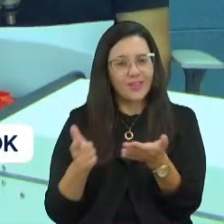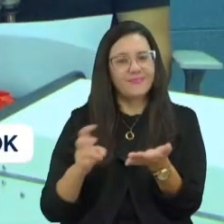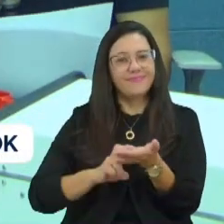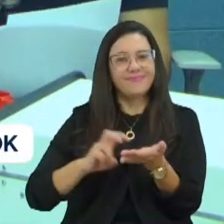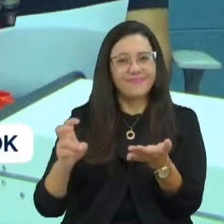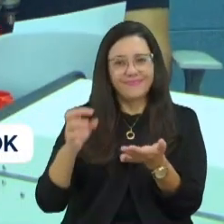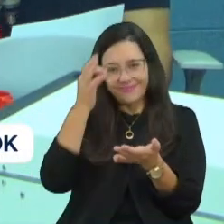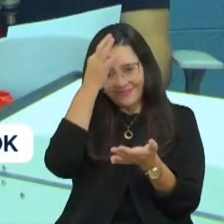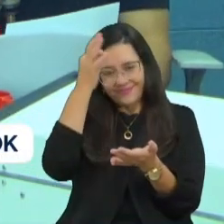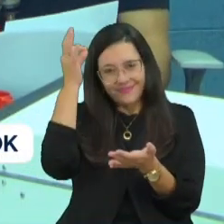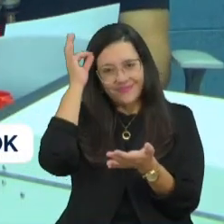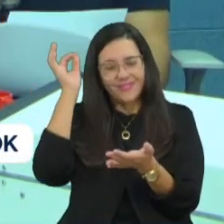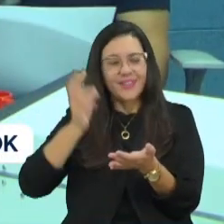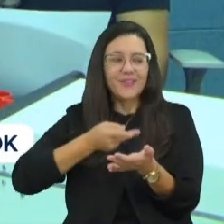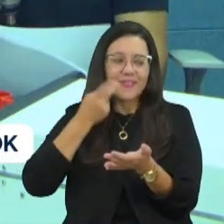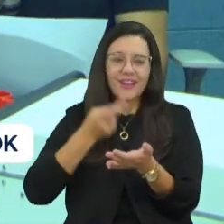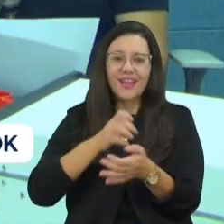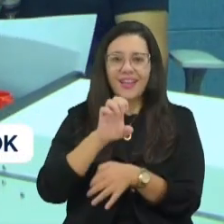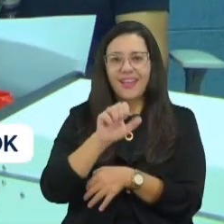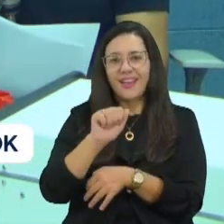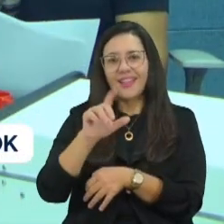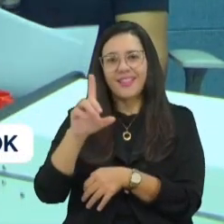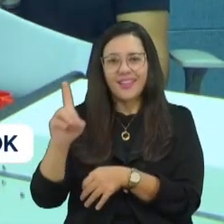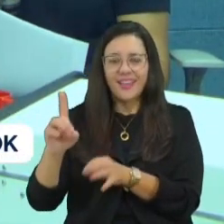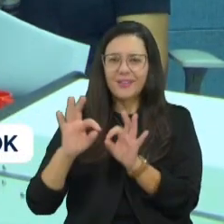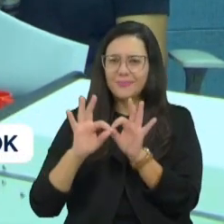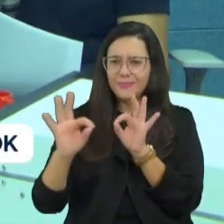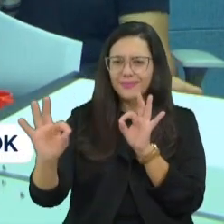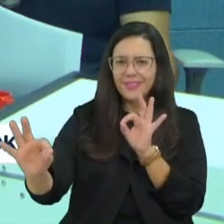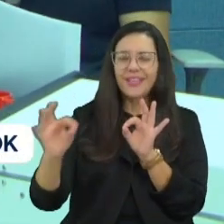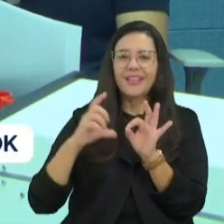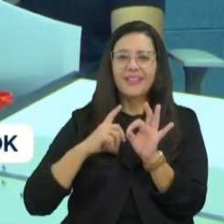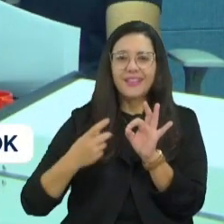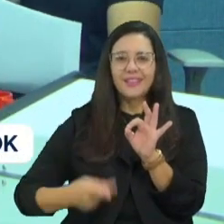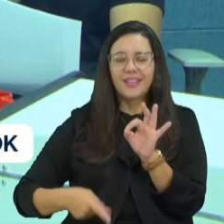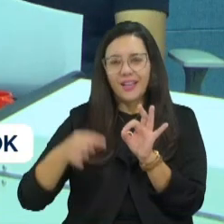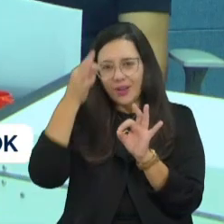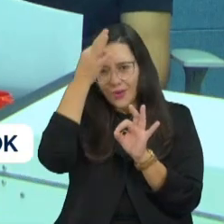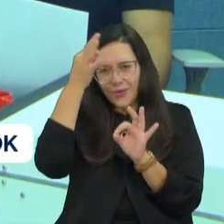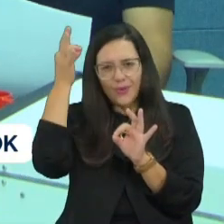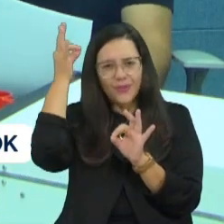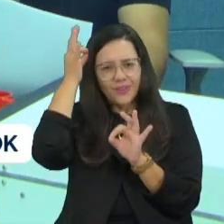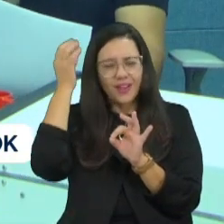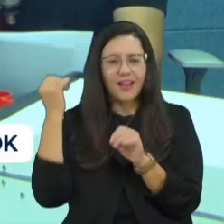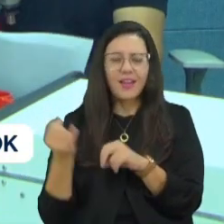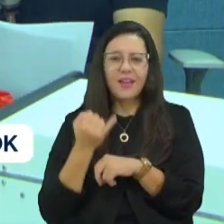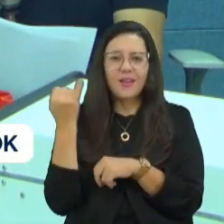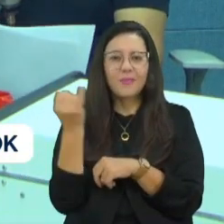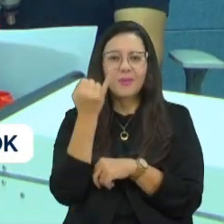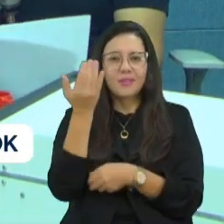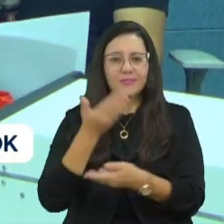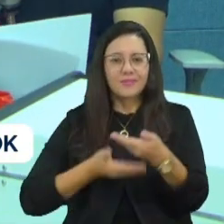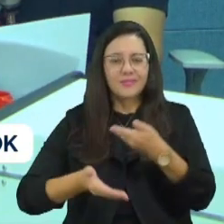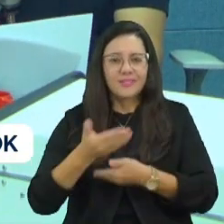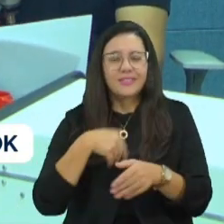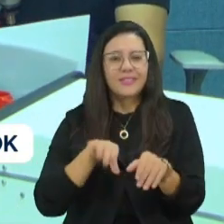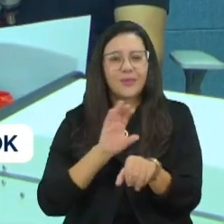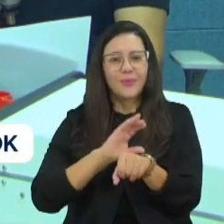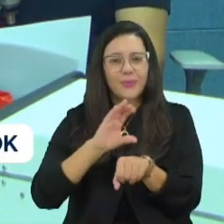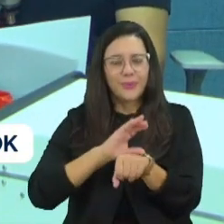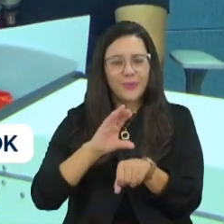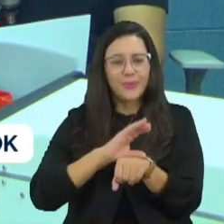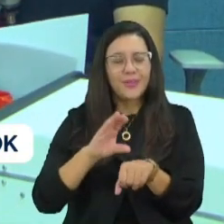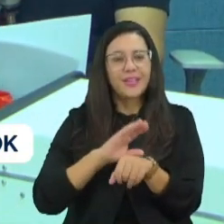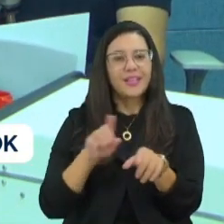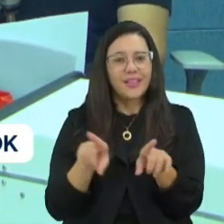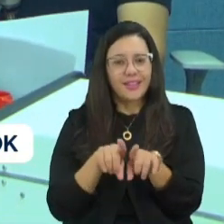falamos sobre EAD, Educação à Distância. O Unifev apresentou recentemente essa novidade para o semestre, curso de graduação e